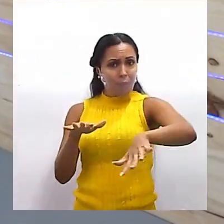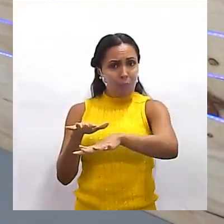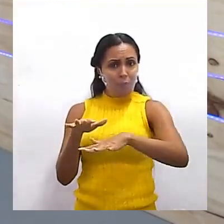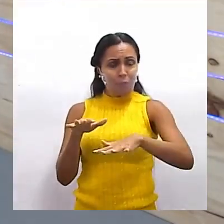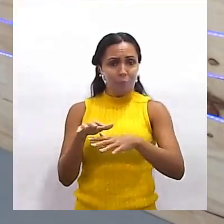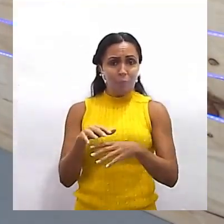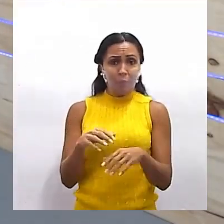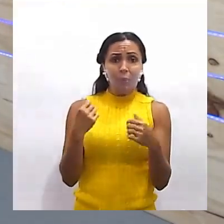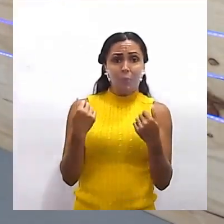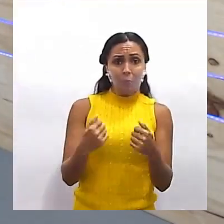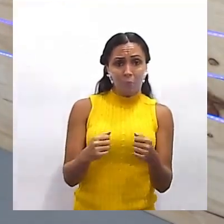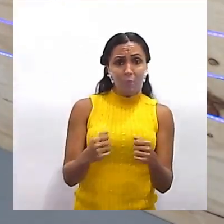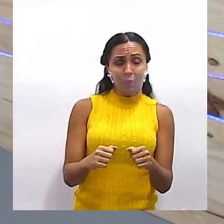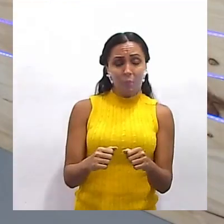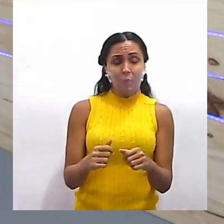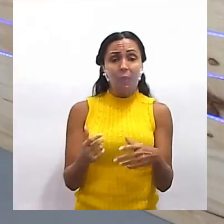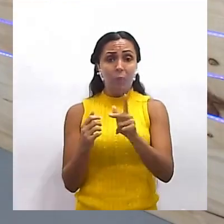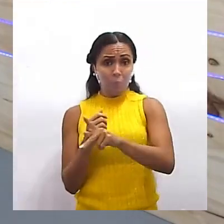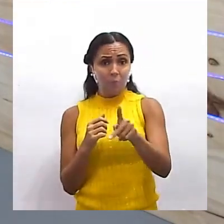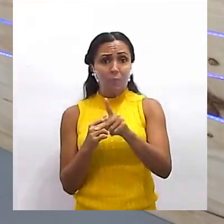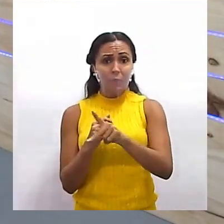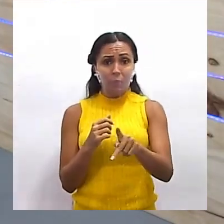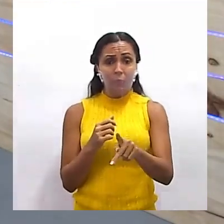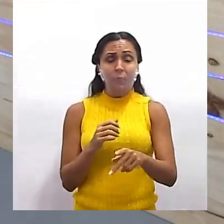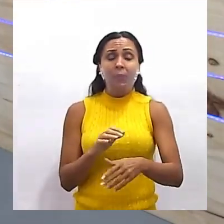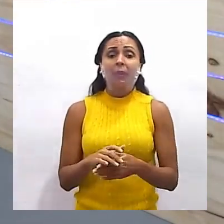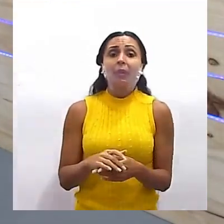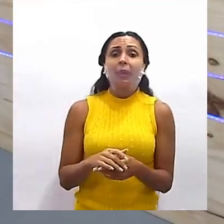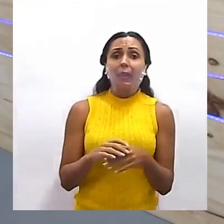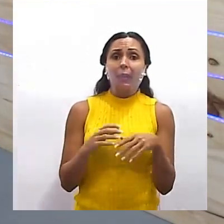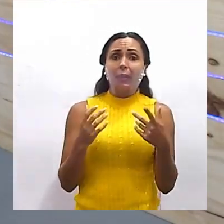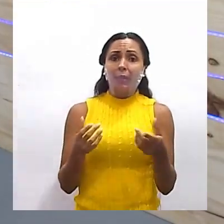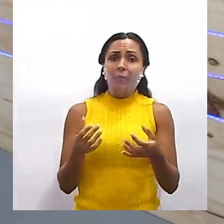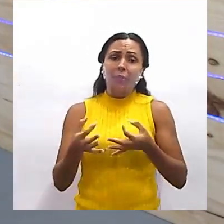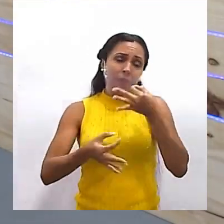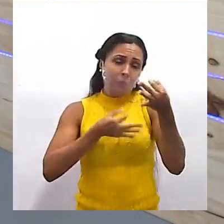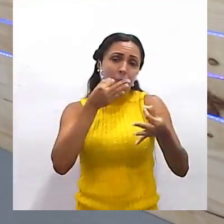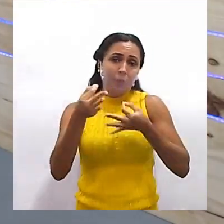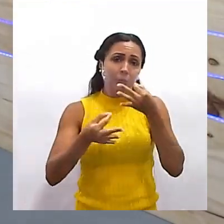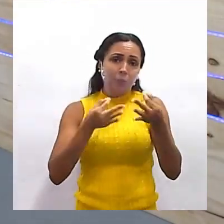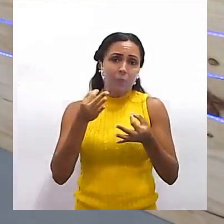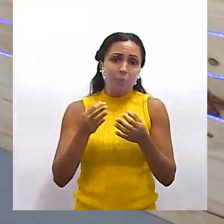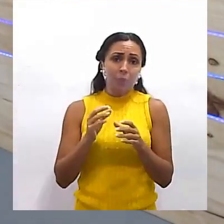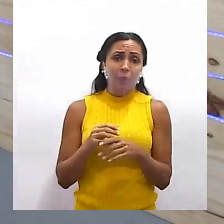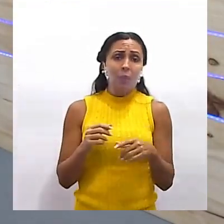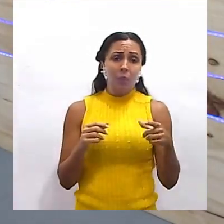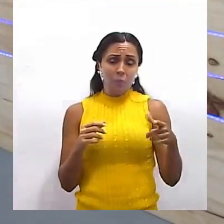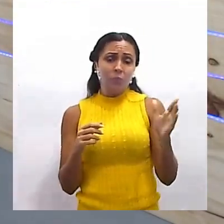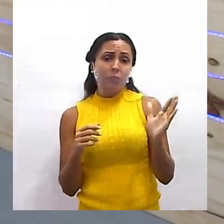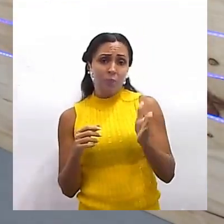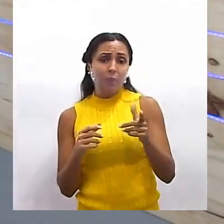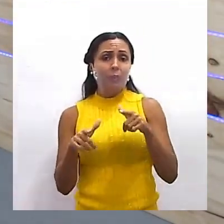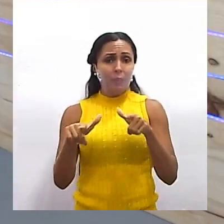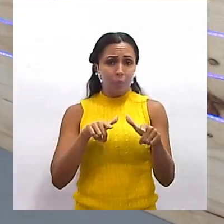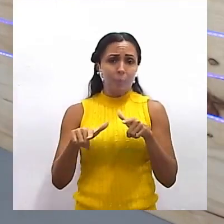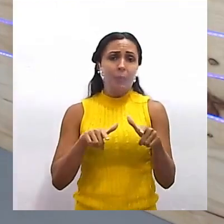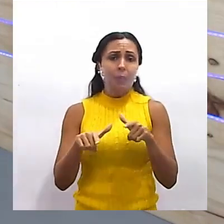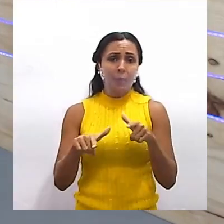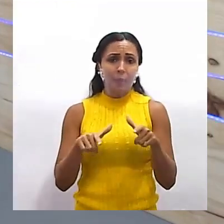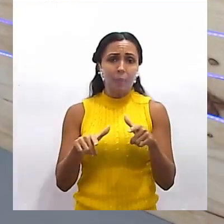professor Tega até comentou aqui também, que nada mais é que o seguinte, pessoal. Eu já trabalhei com essa parte